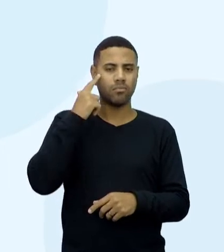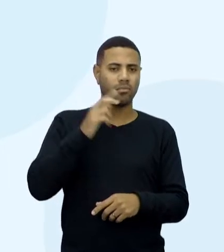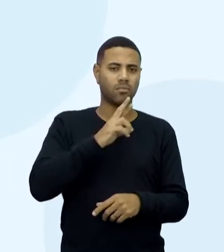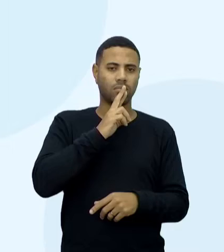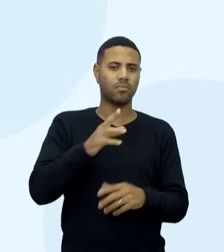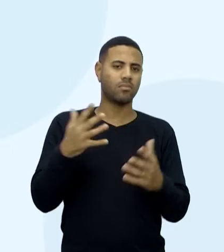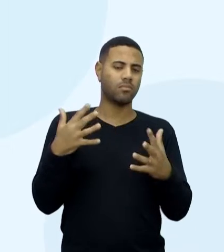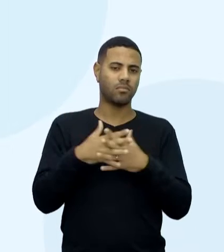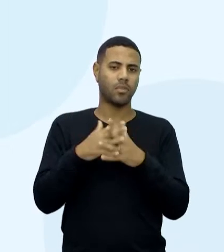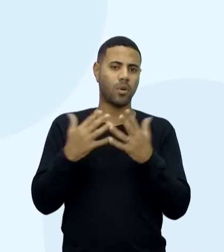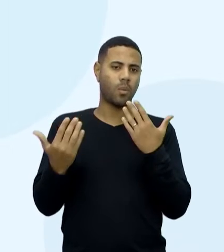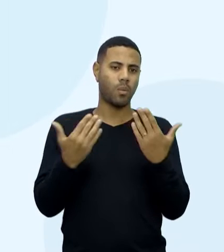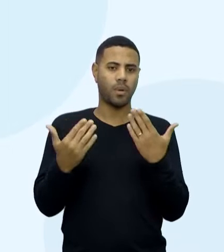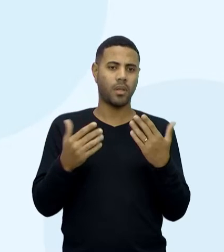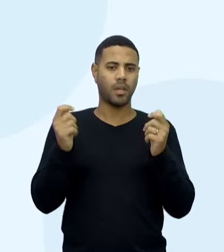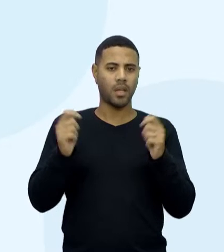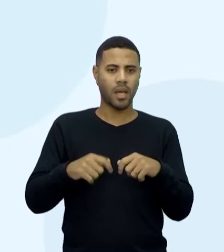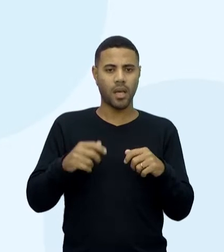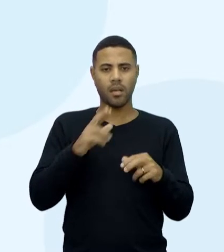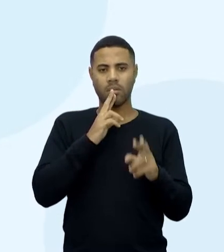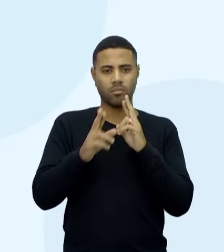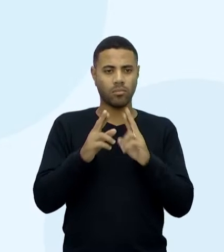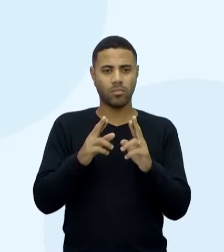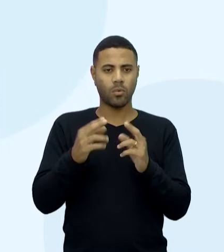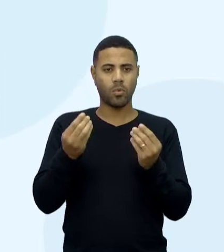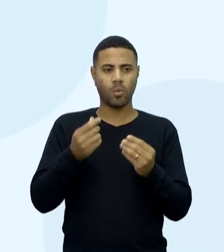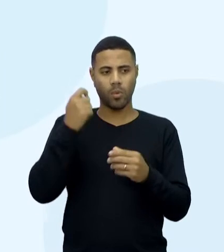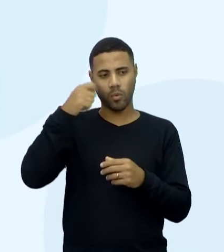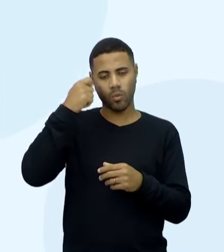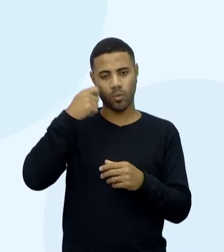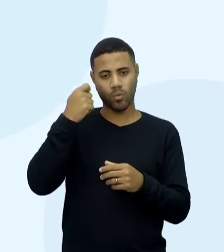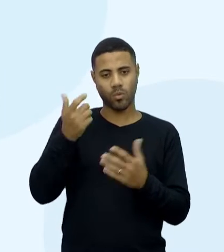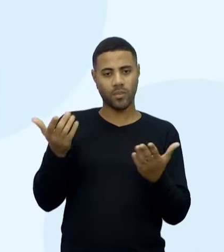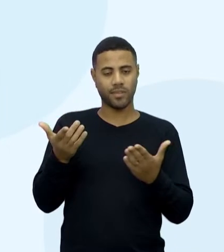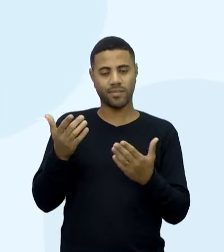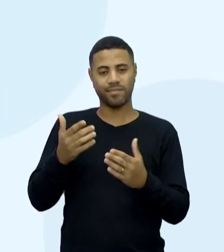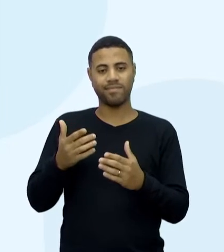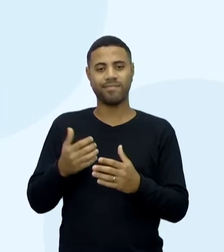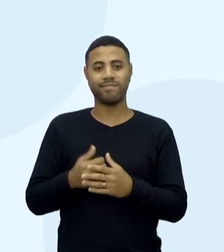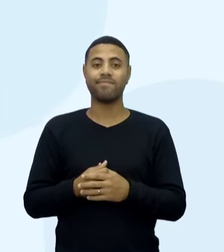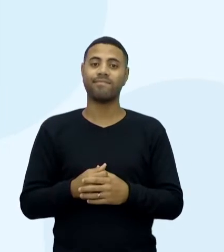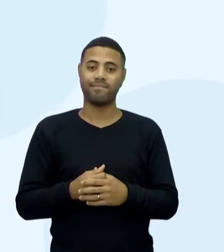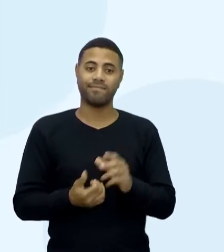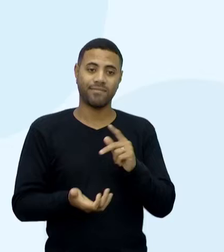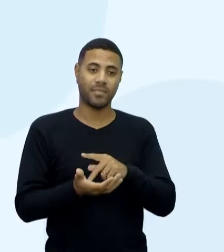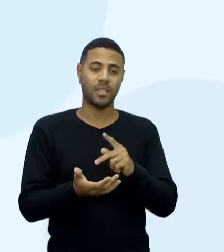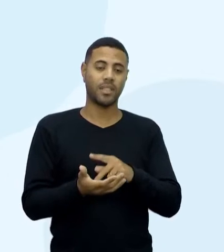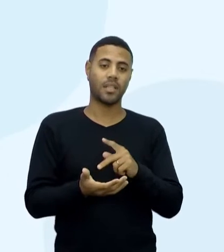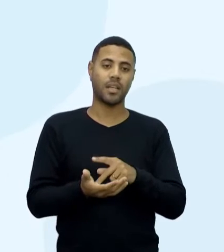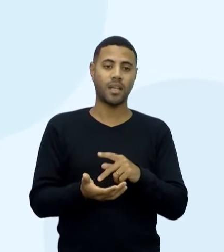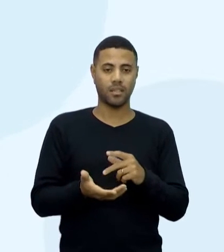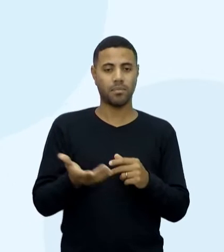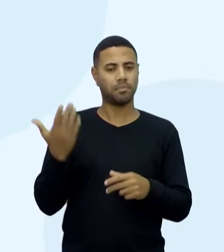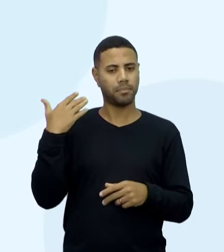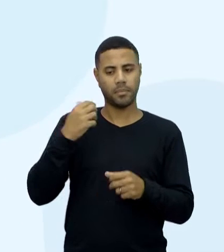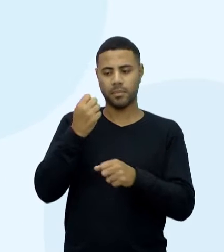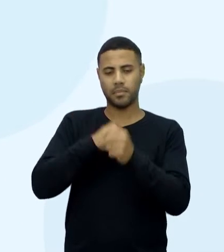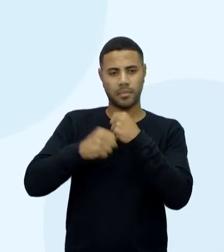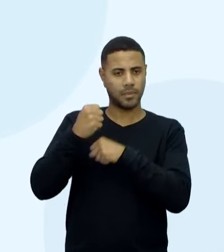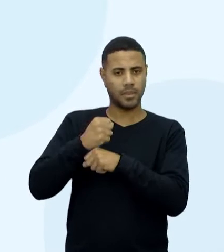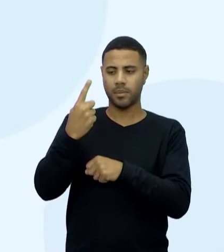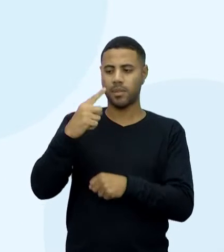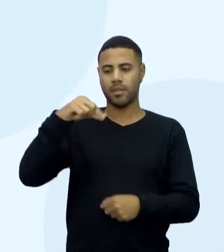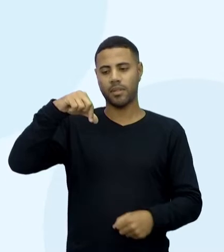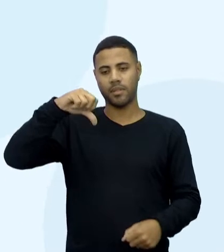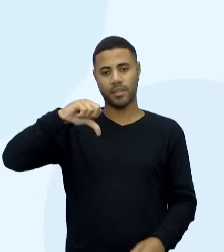resposta que pode ser dada pro autor desse discurso esse discurso foi feito na década de 70 mas